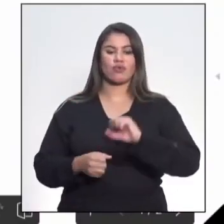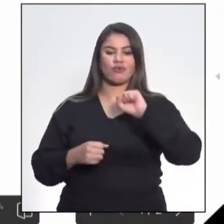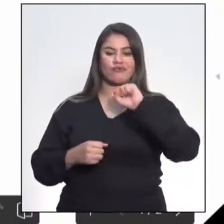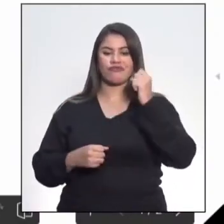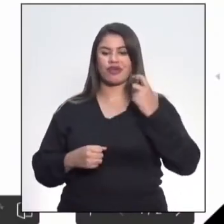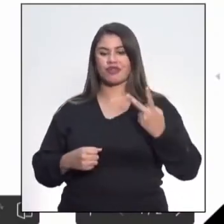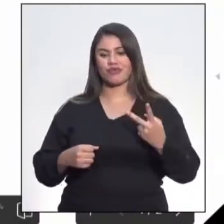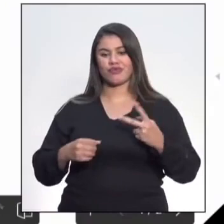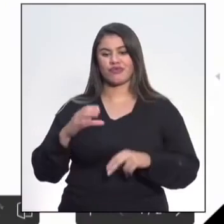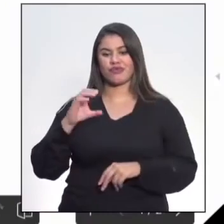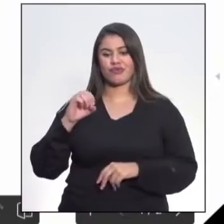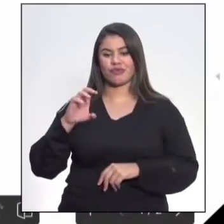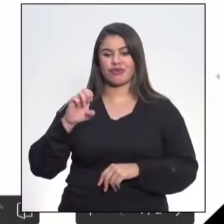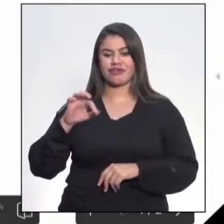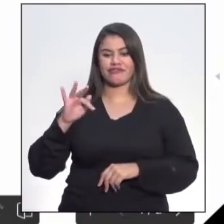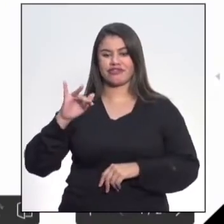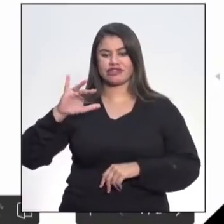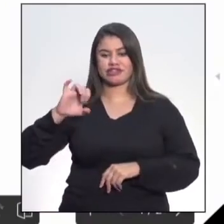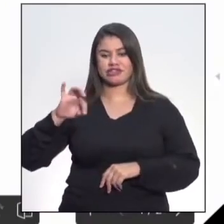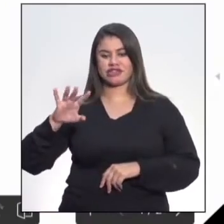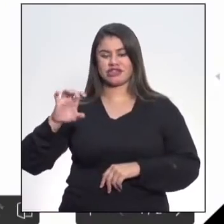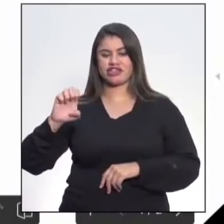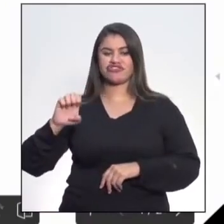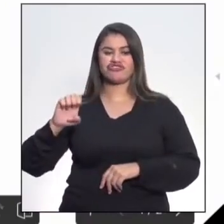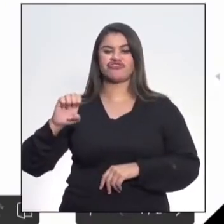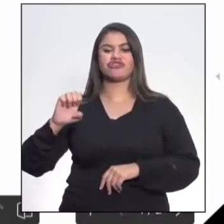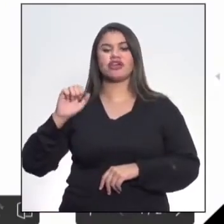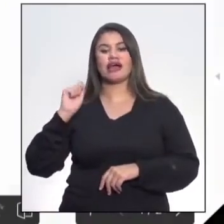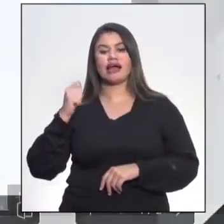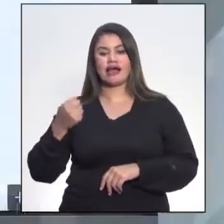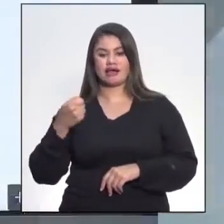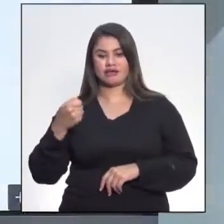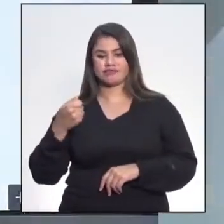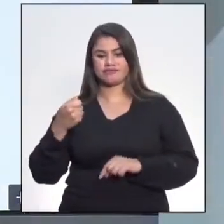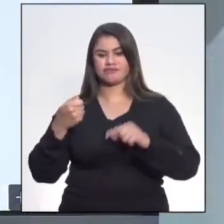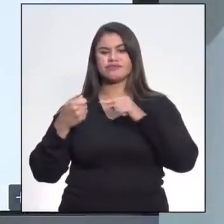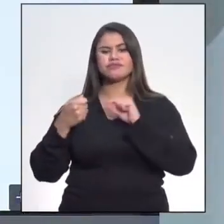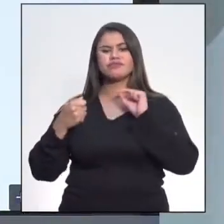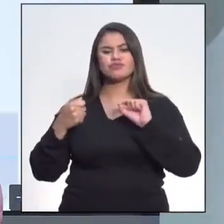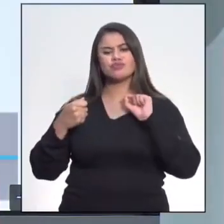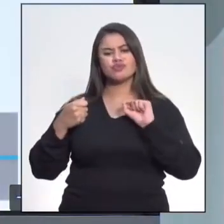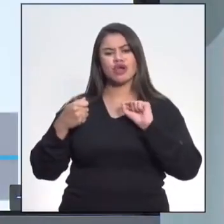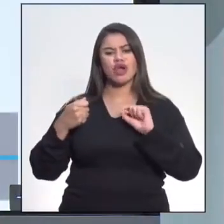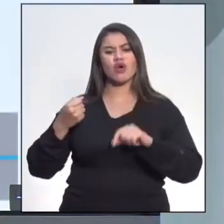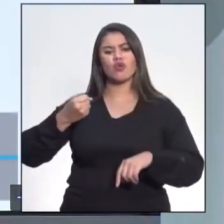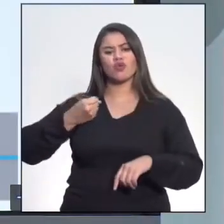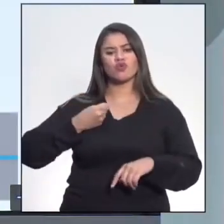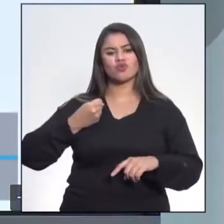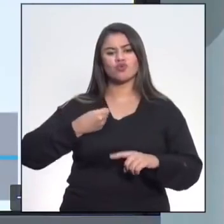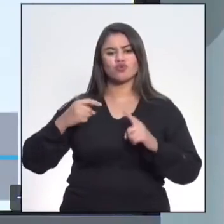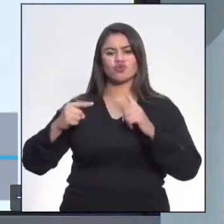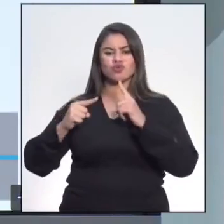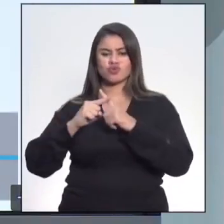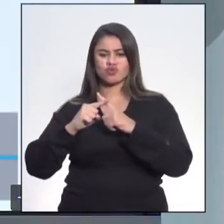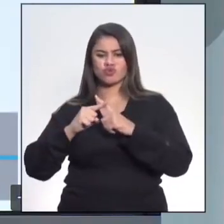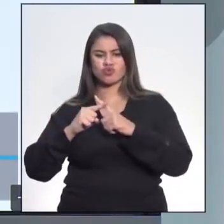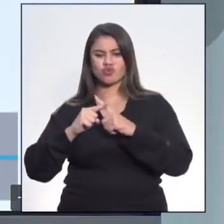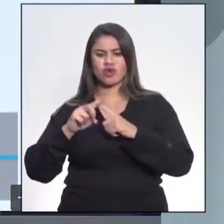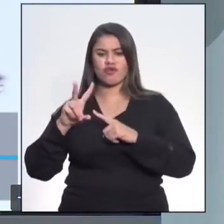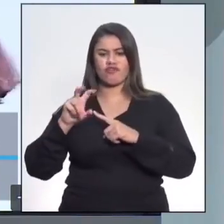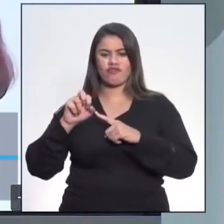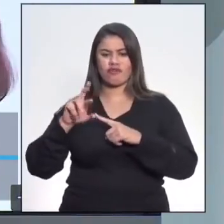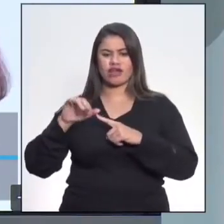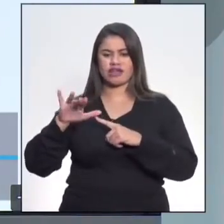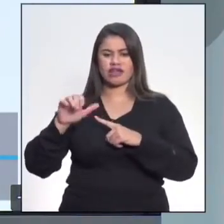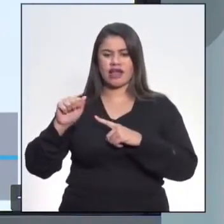A. Então, primeira coisa, o que é o coeficiente A? O coeficiente A é aquele número que multiplica a variável x. Então,